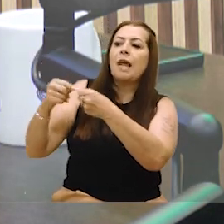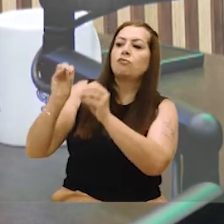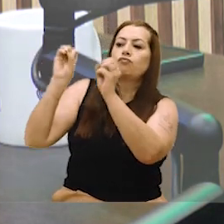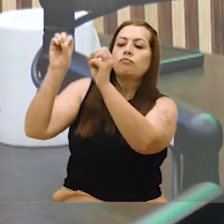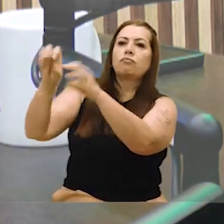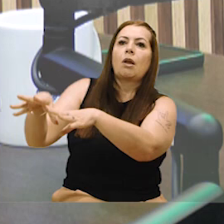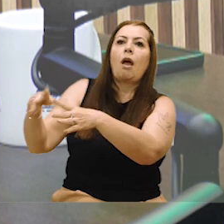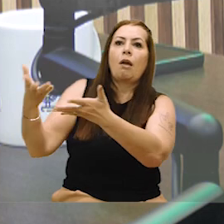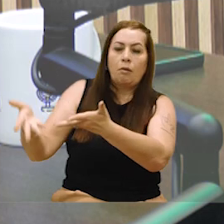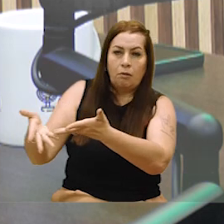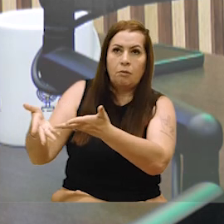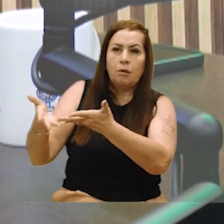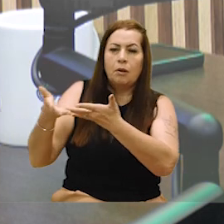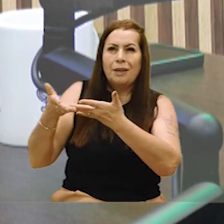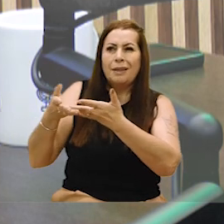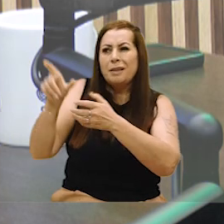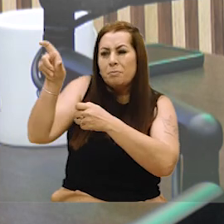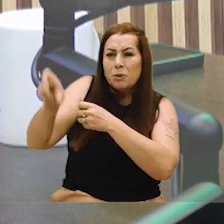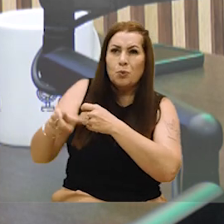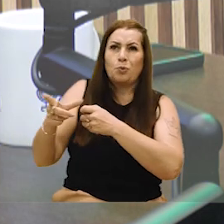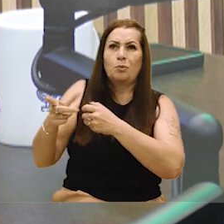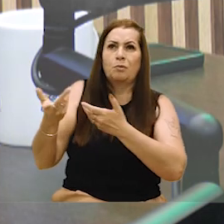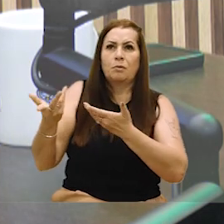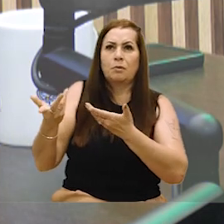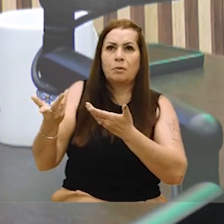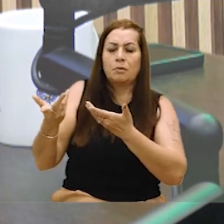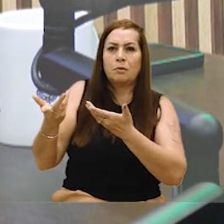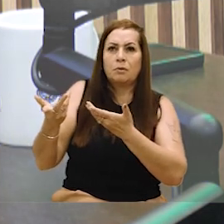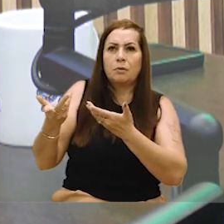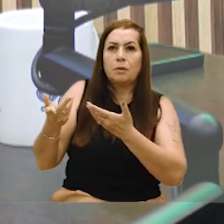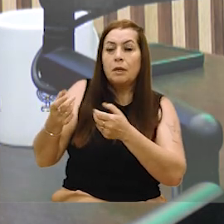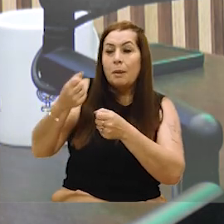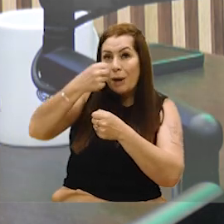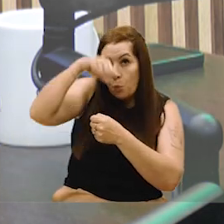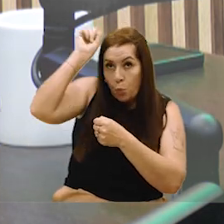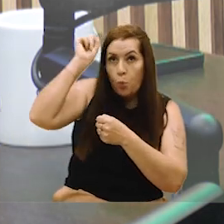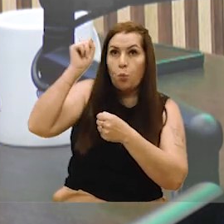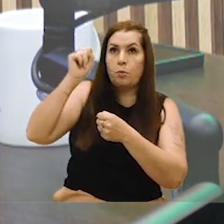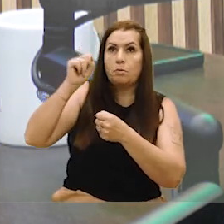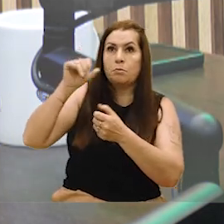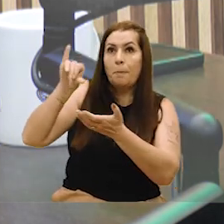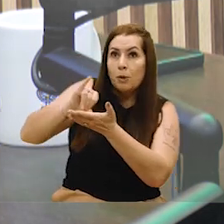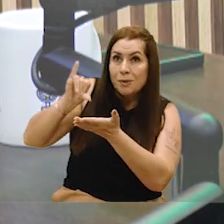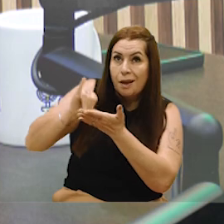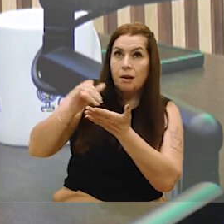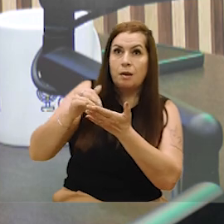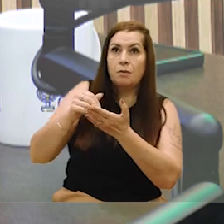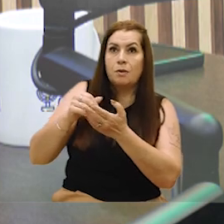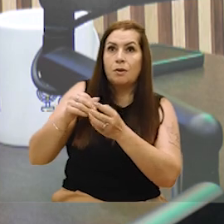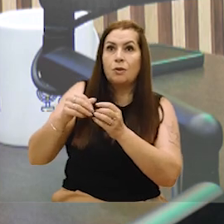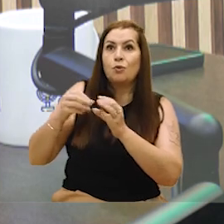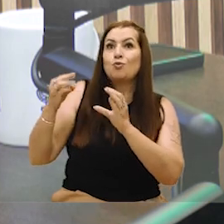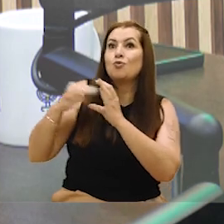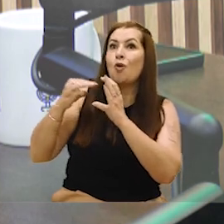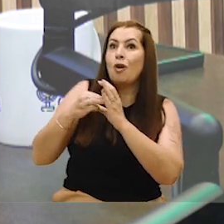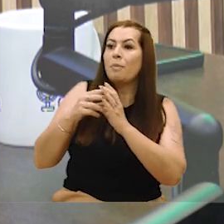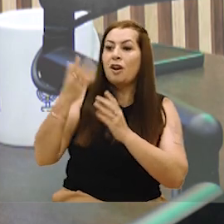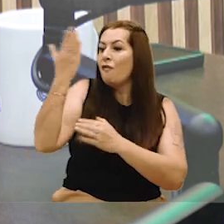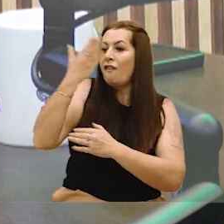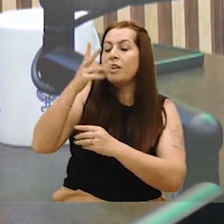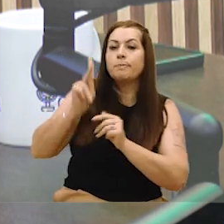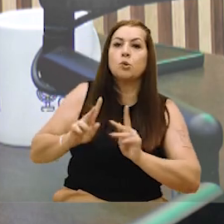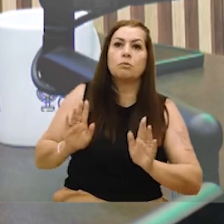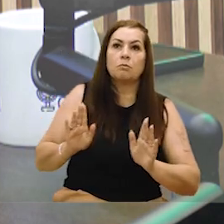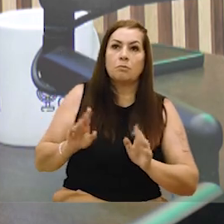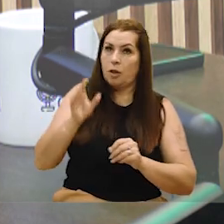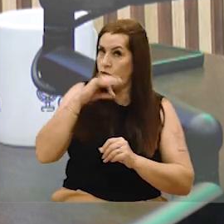da cidade, aonde as pessoas que passam pela UX, passam pelo centro e passam pelo Shopping Iguatemi, não vão ver